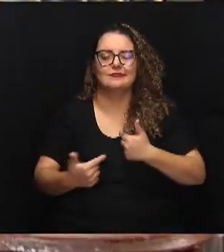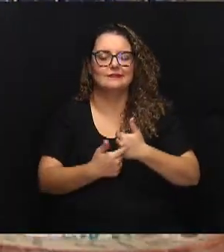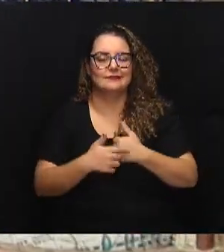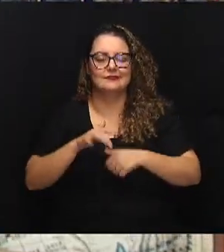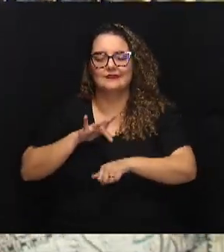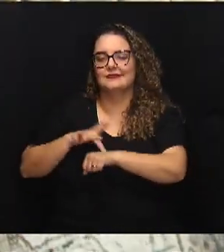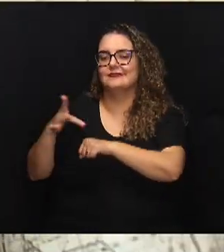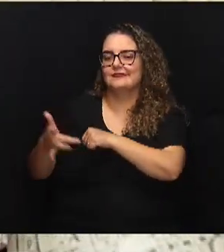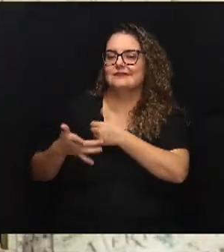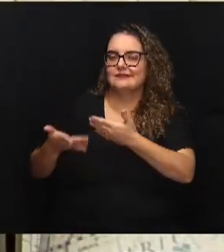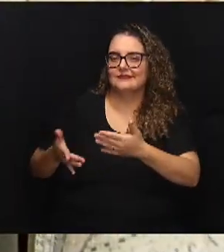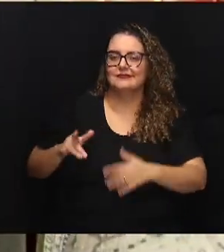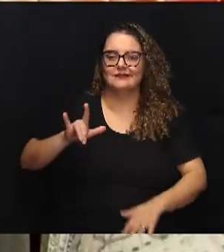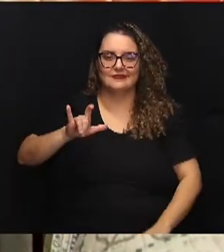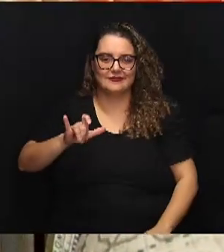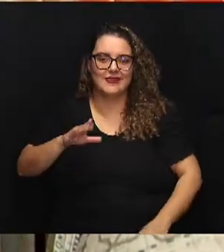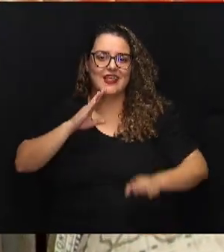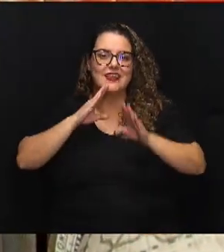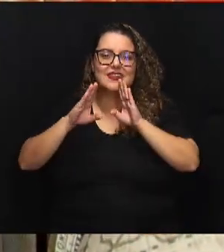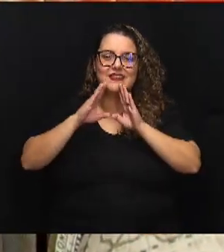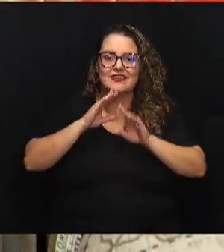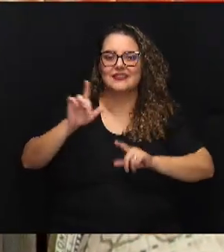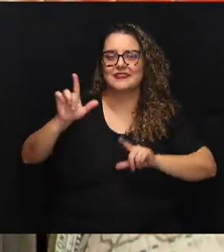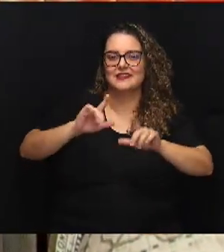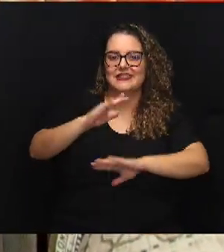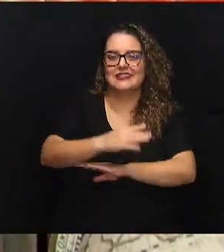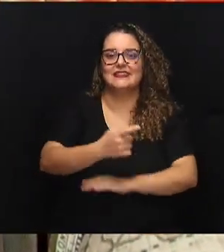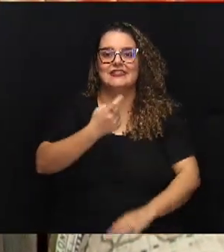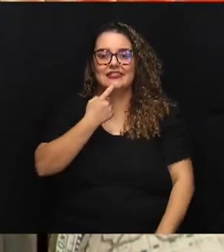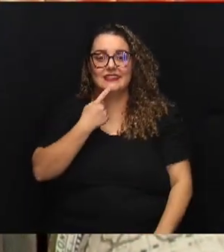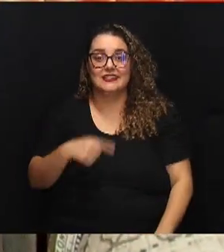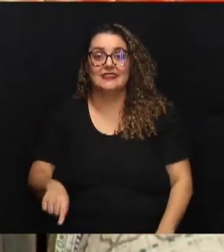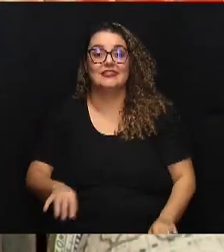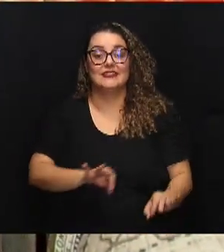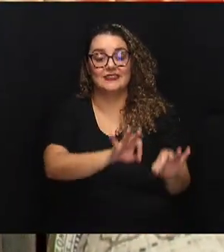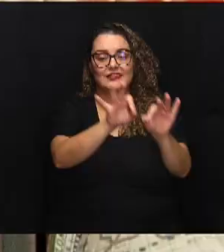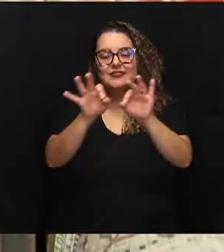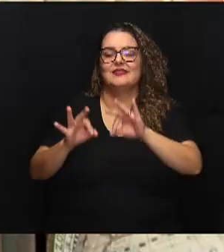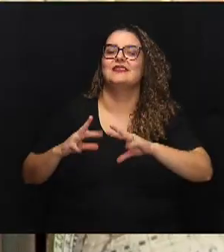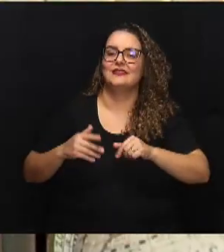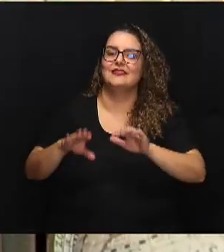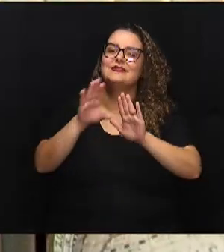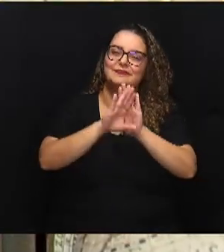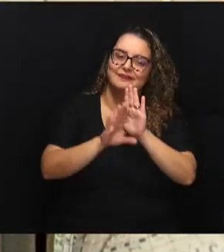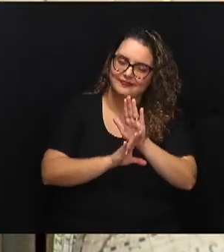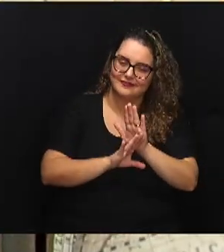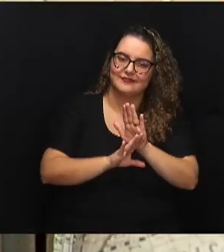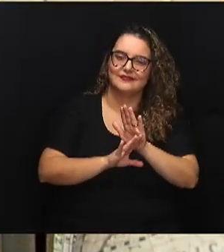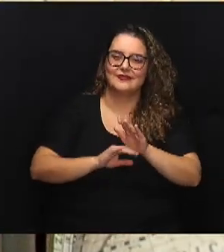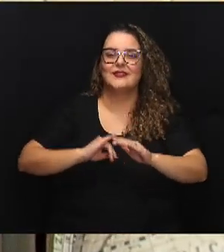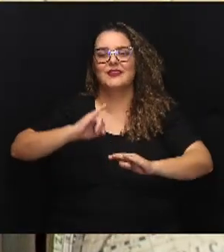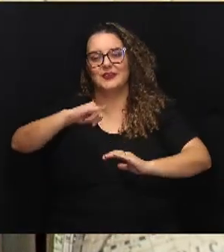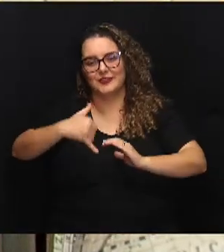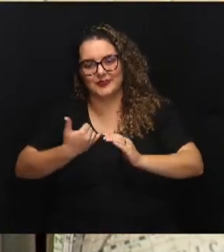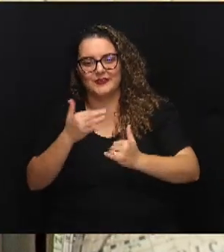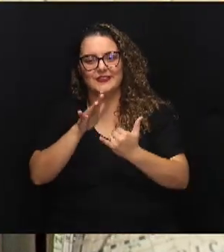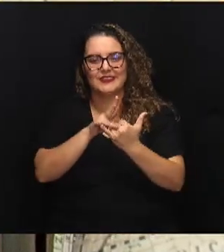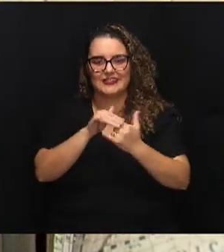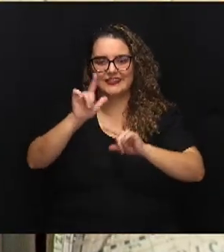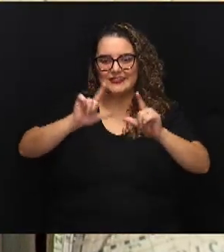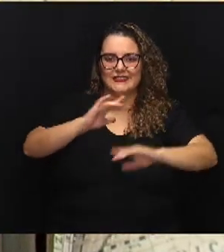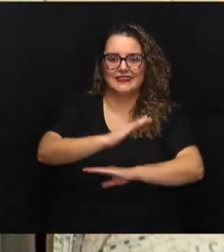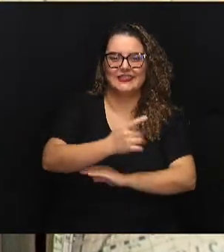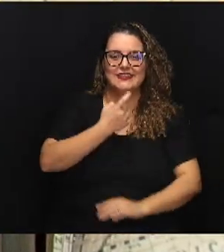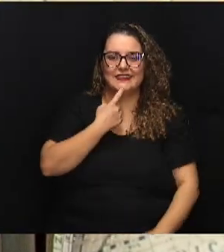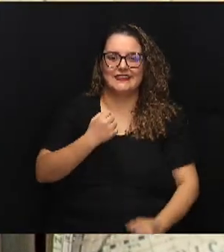redes sociais, no Instagram e no Facebook TV Câmara Campinas, de acompanhar toda a nossa programação no YouTube TV Câmara